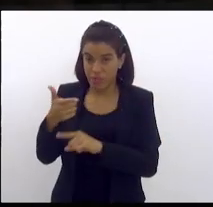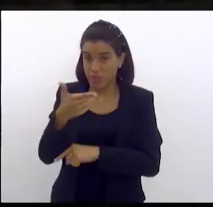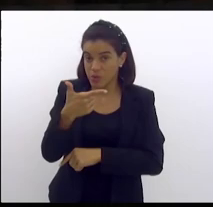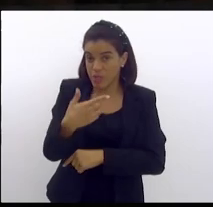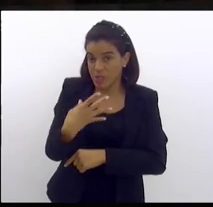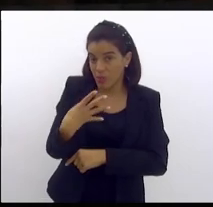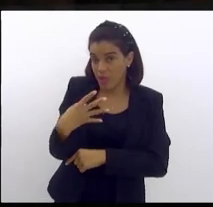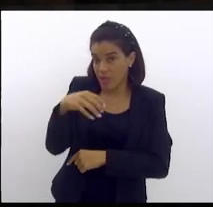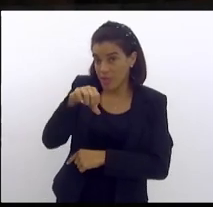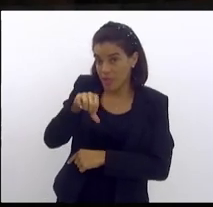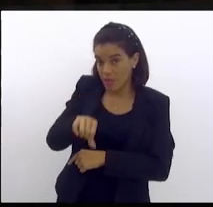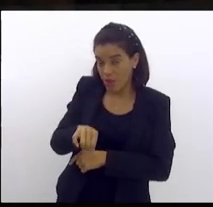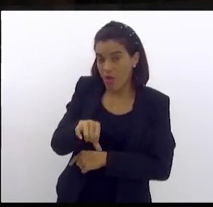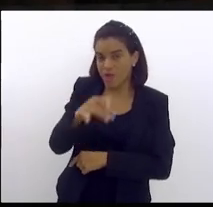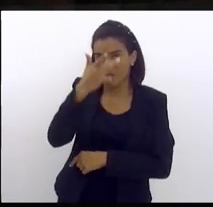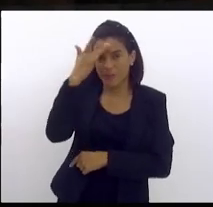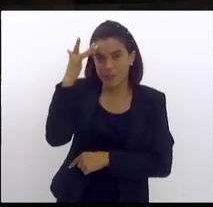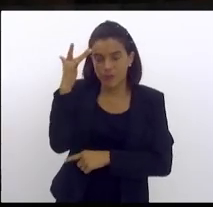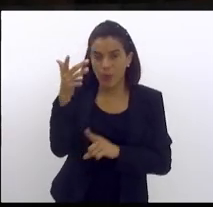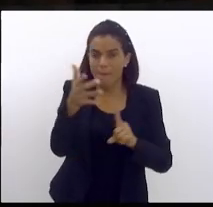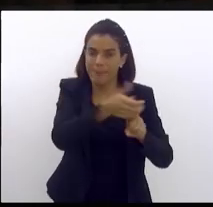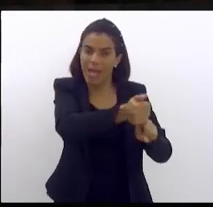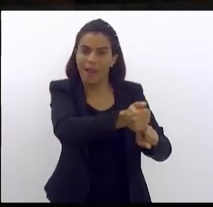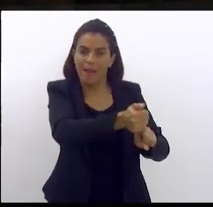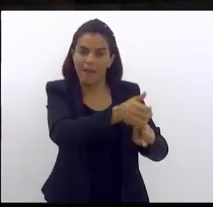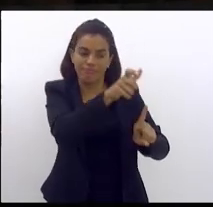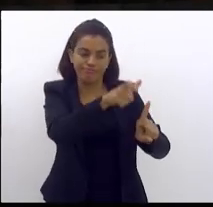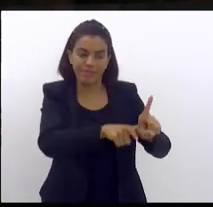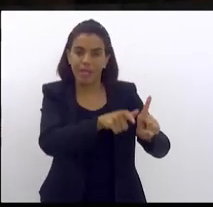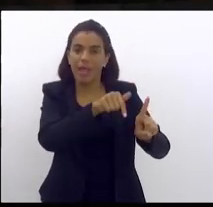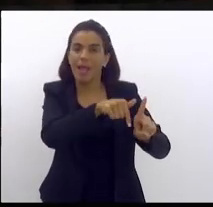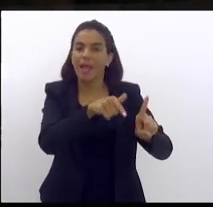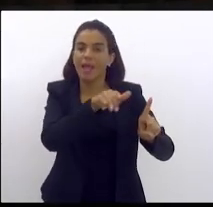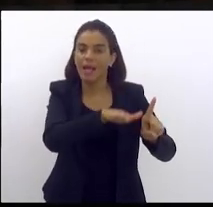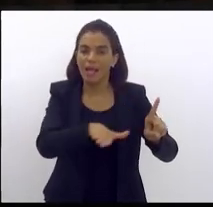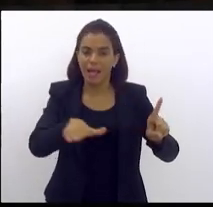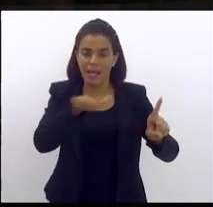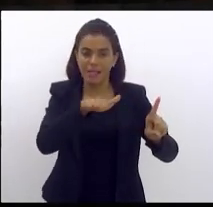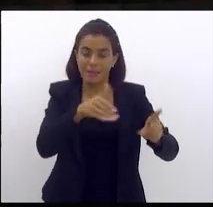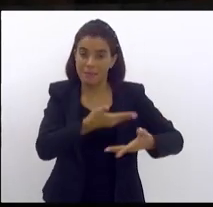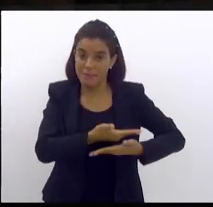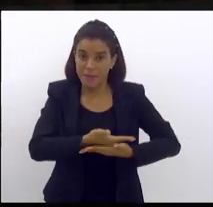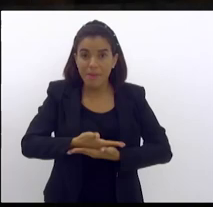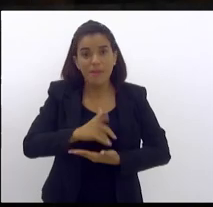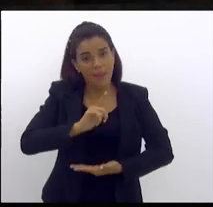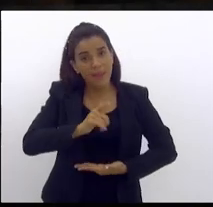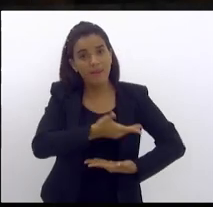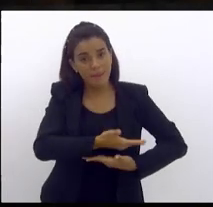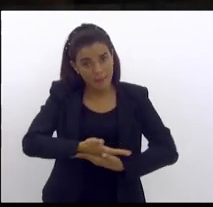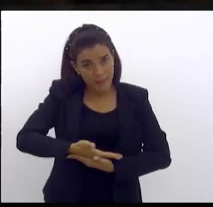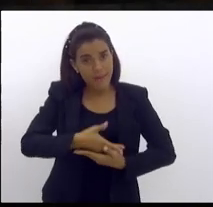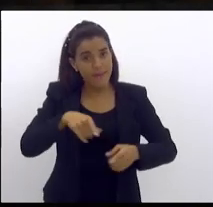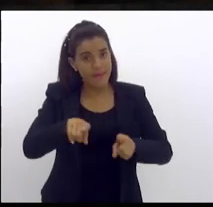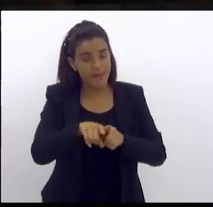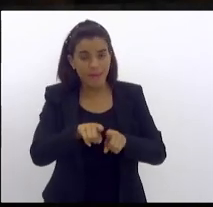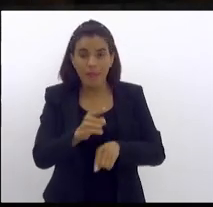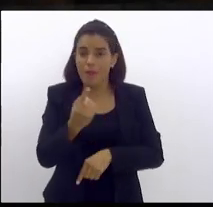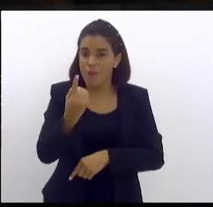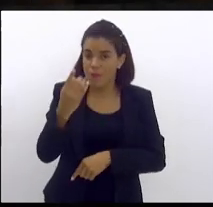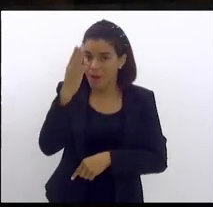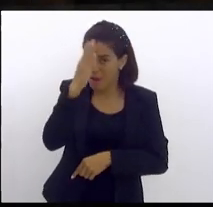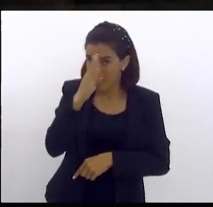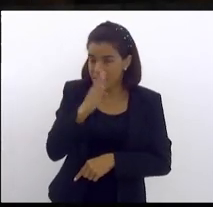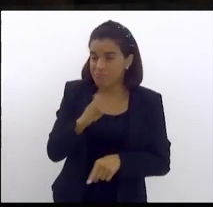249 reféns que estão hoje entre criança tem um bebê no bolo eu acho que tem uma brasileira